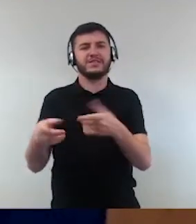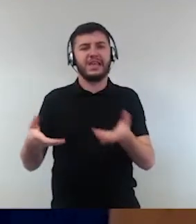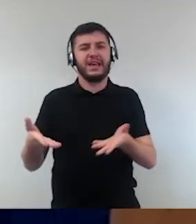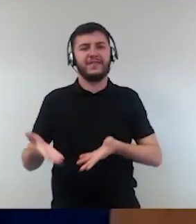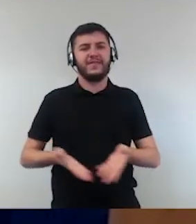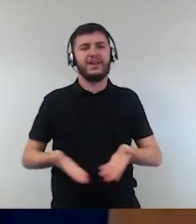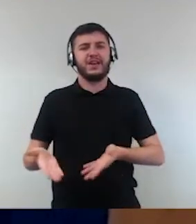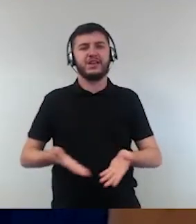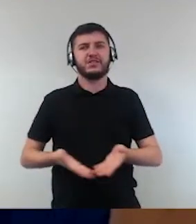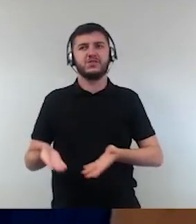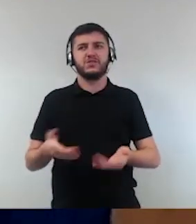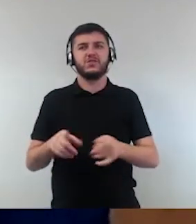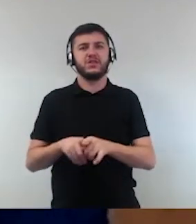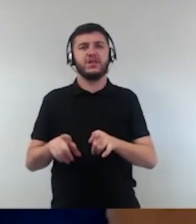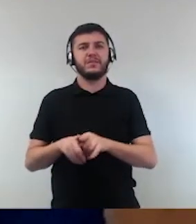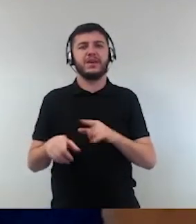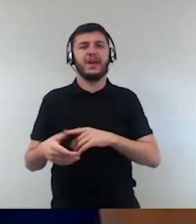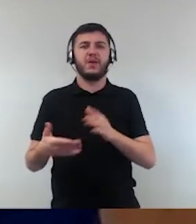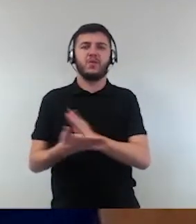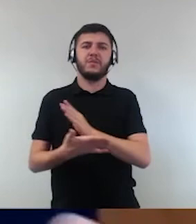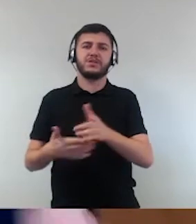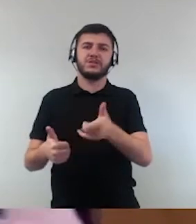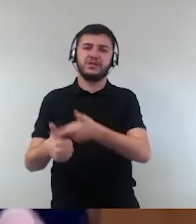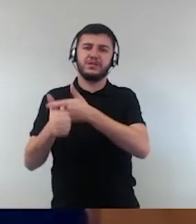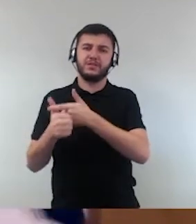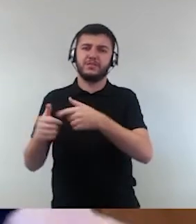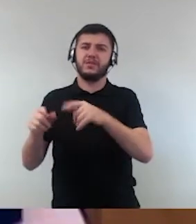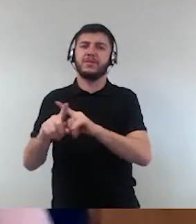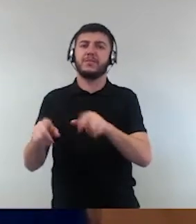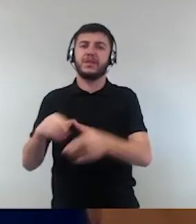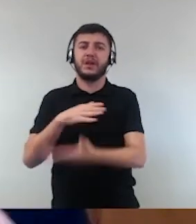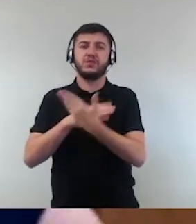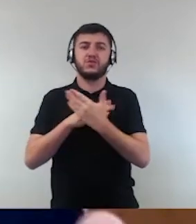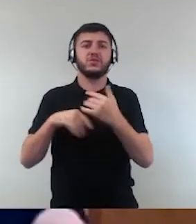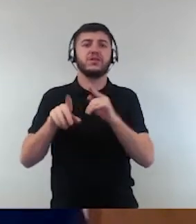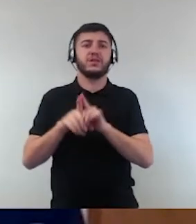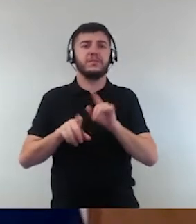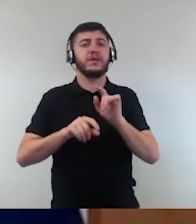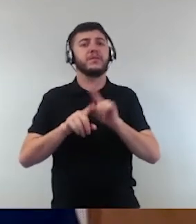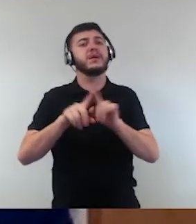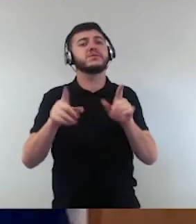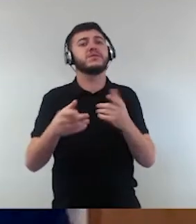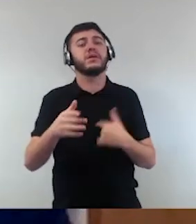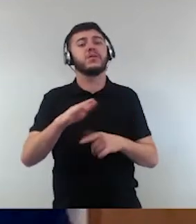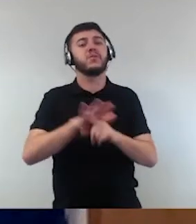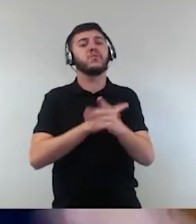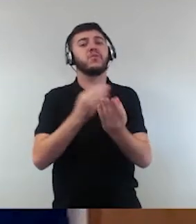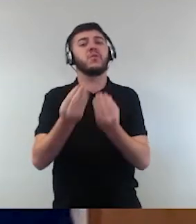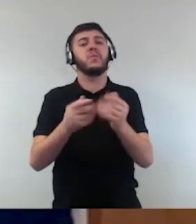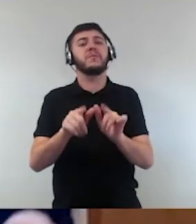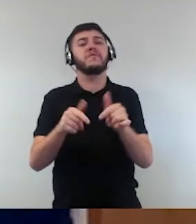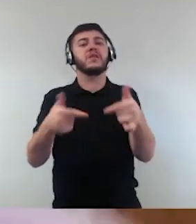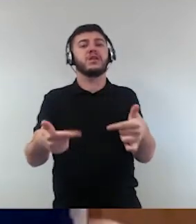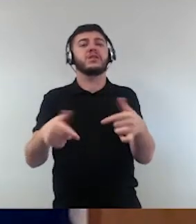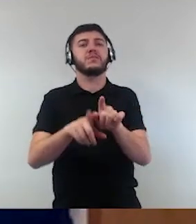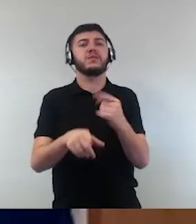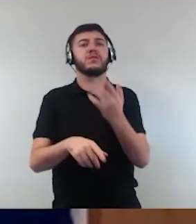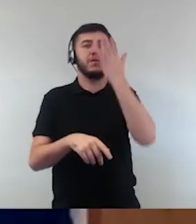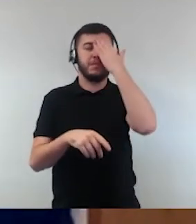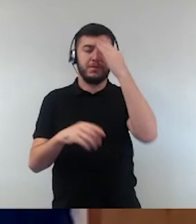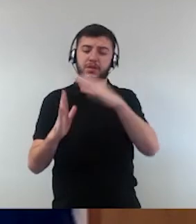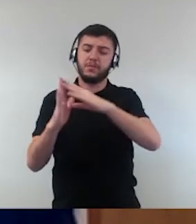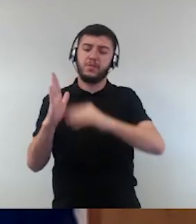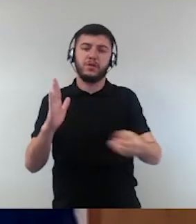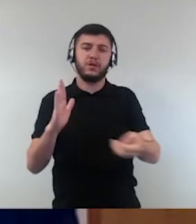de alguma forma, ter ajudado um pouco. Mas como é que a gente consegue enfrentar? Porque esses modelos que estão sendo ventilados novamente, de alguma